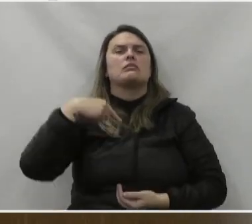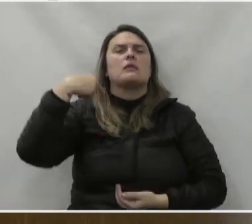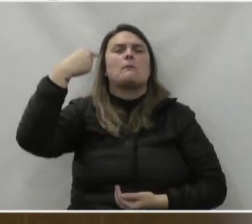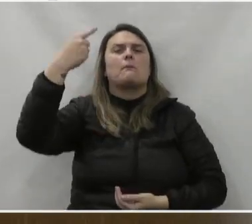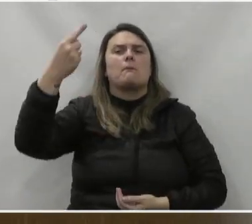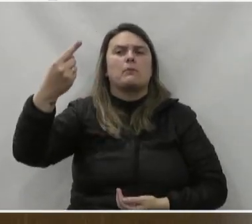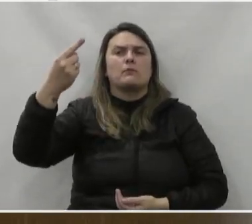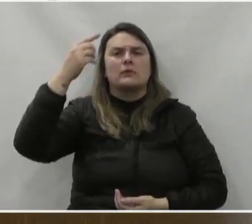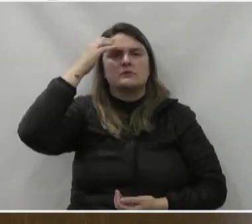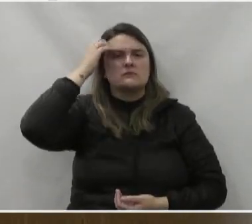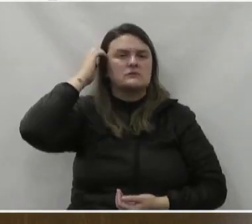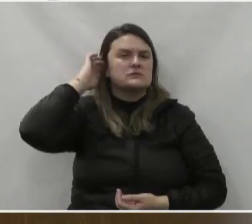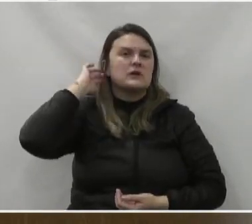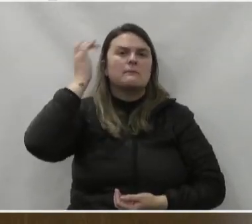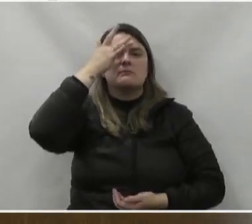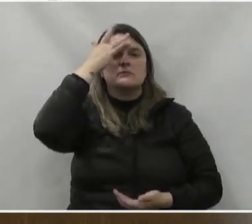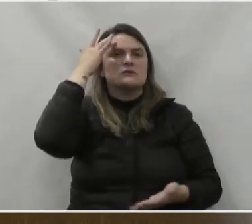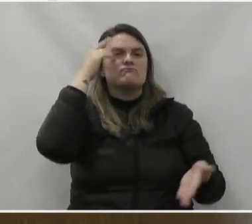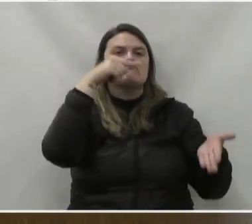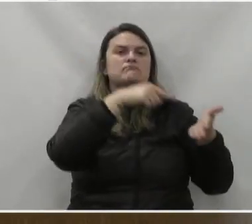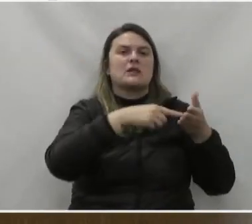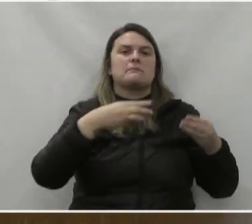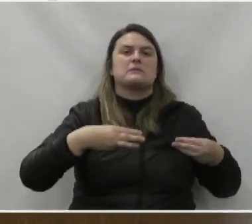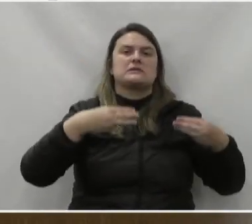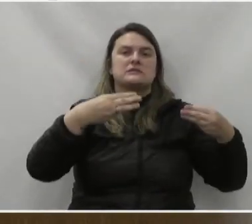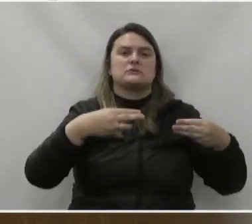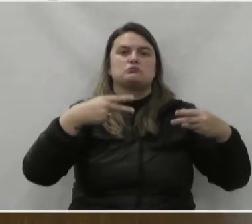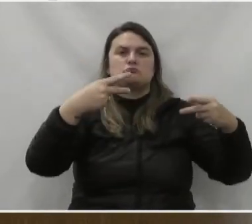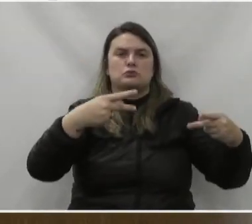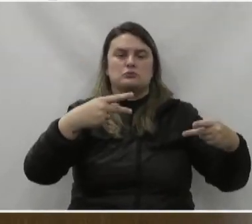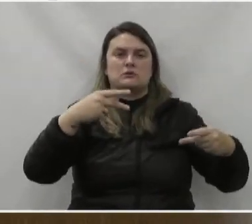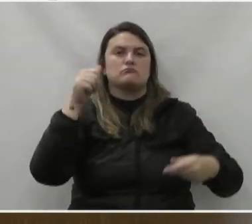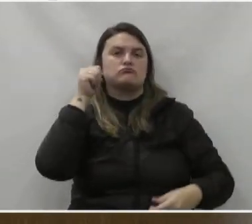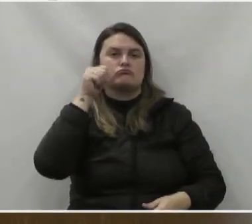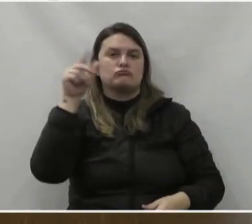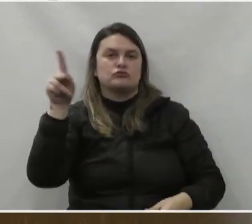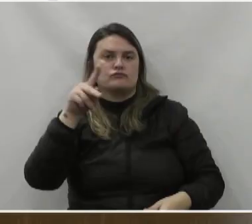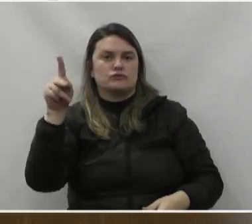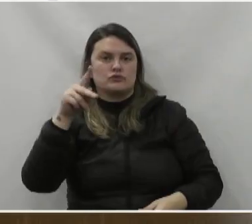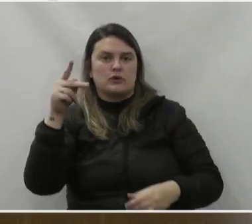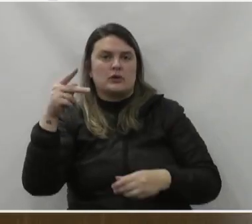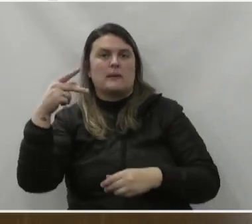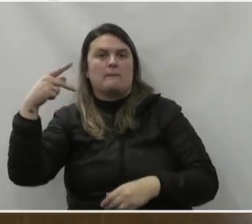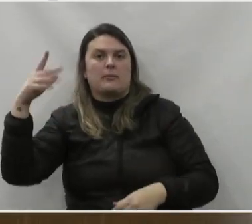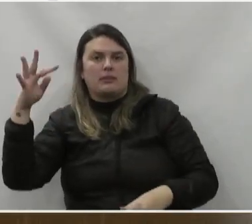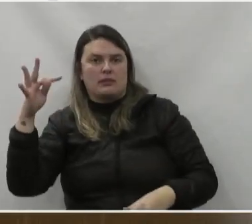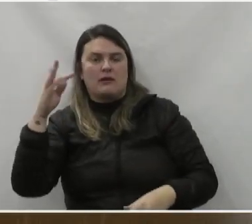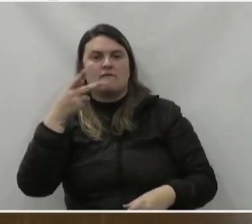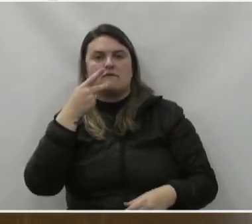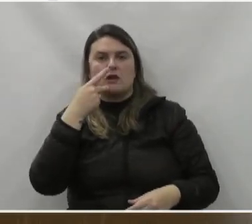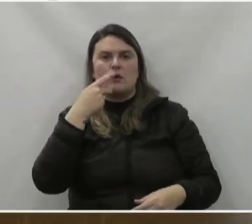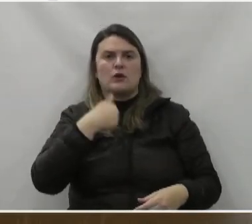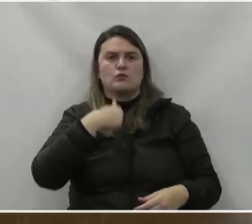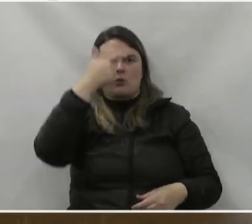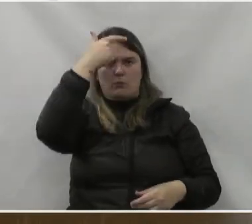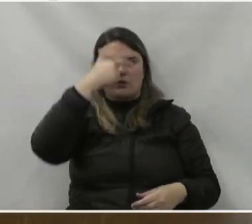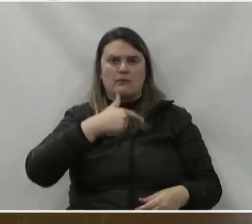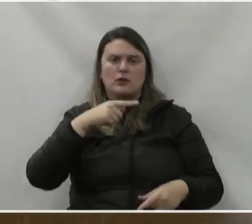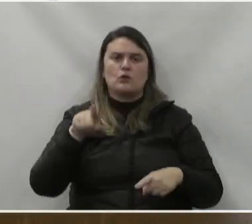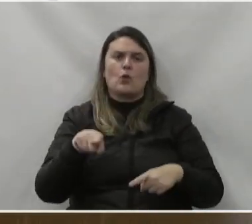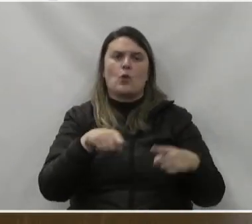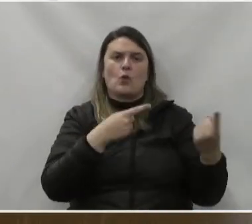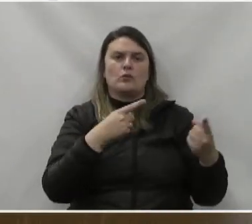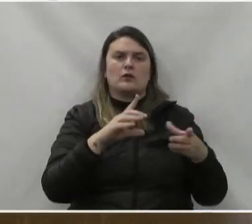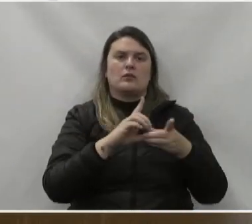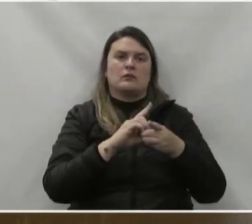disso houve uma denúncia no Ministério Público, que uma professora do PT foi lá e me denunciou por atos antidemocráticos, eu e a